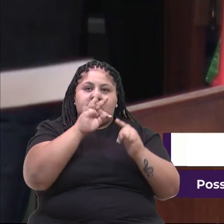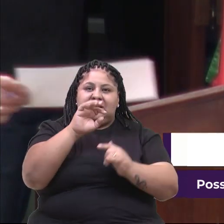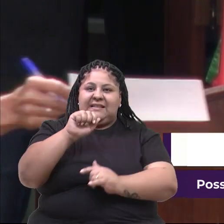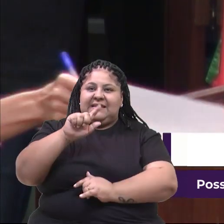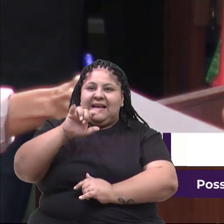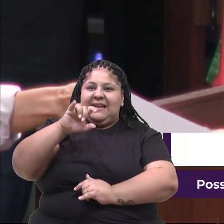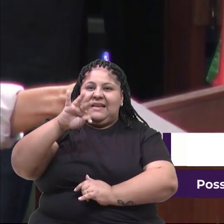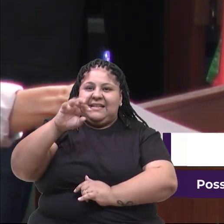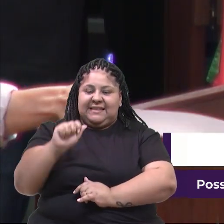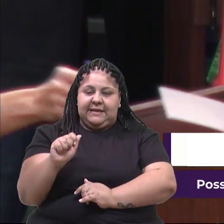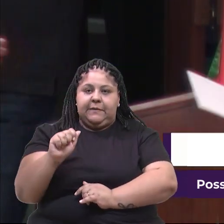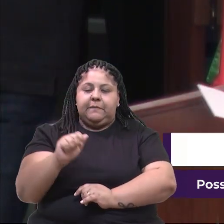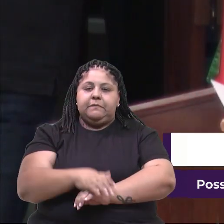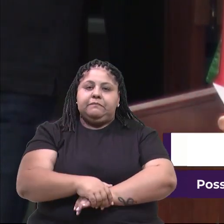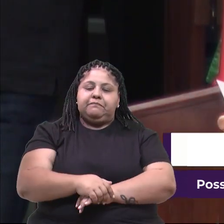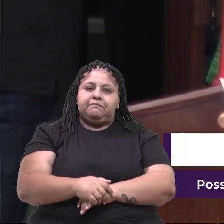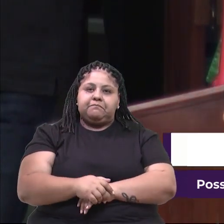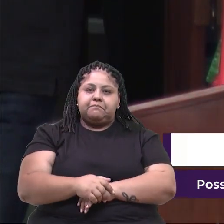Bossati.